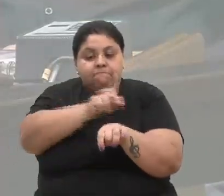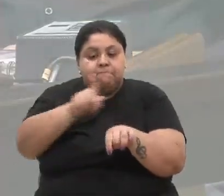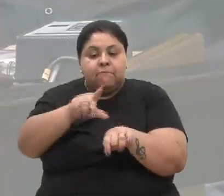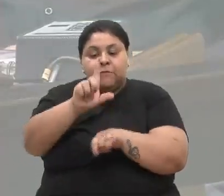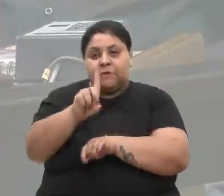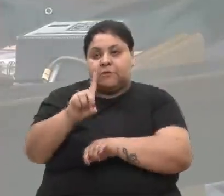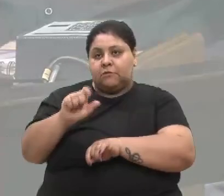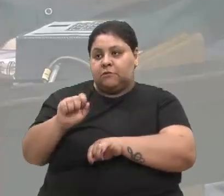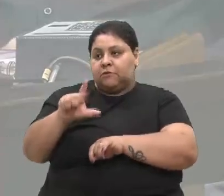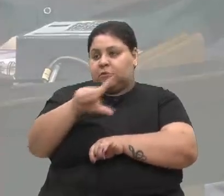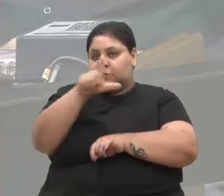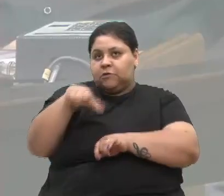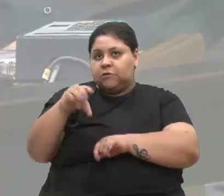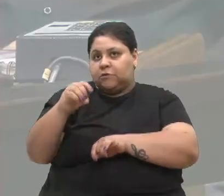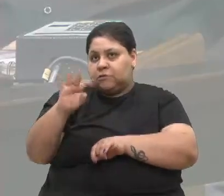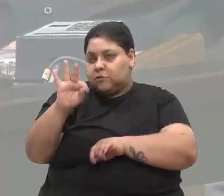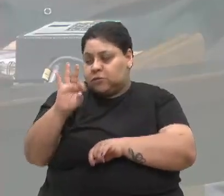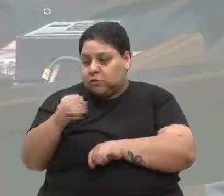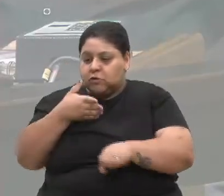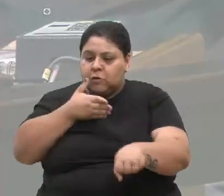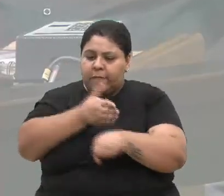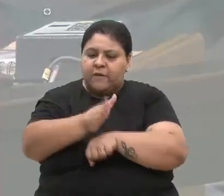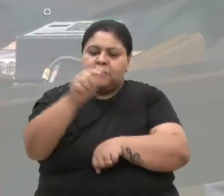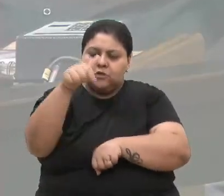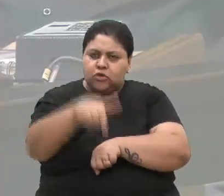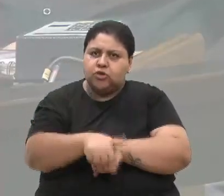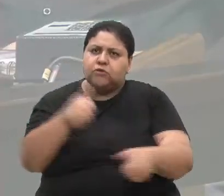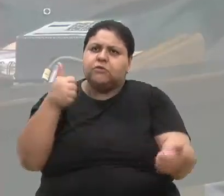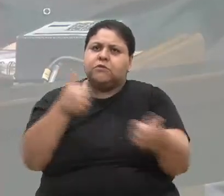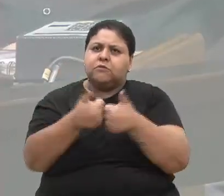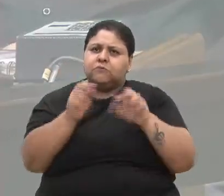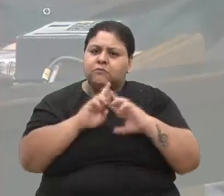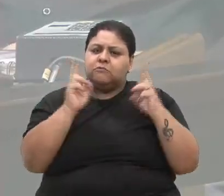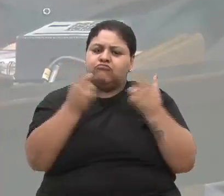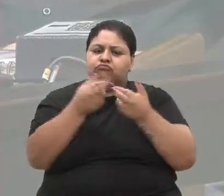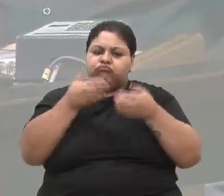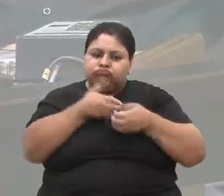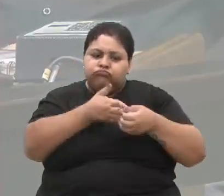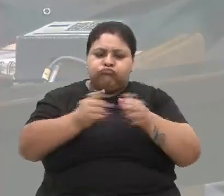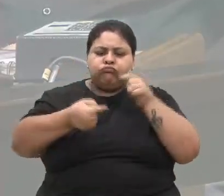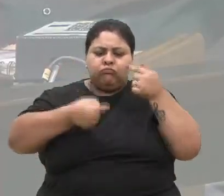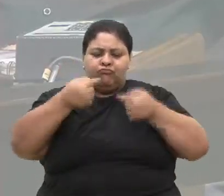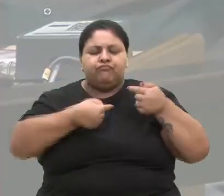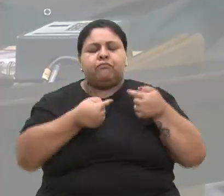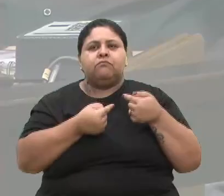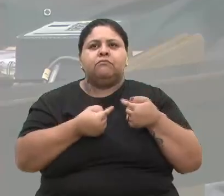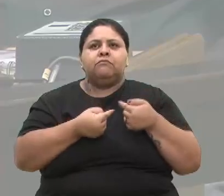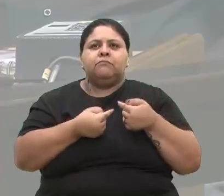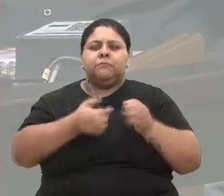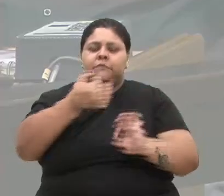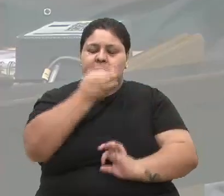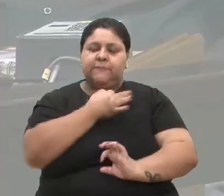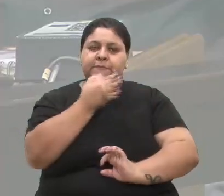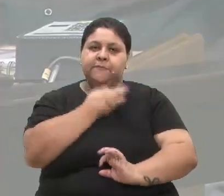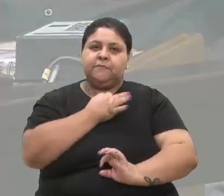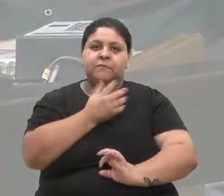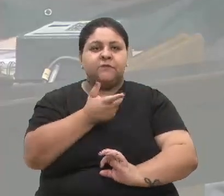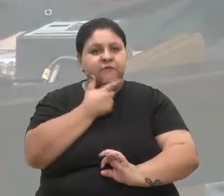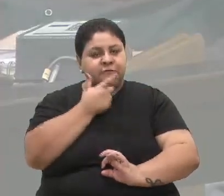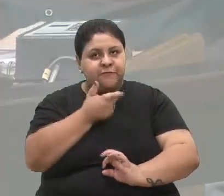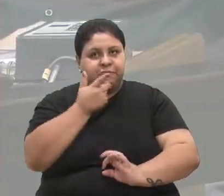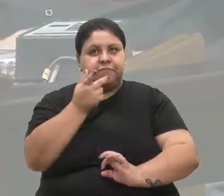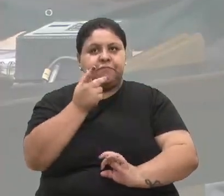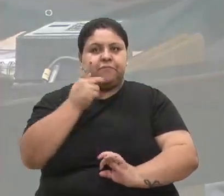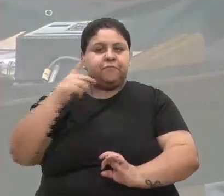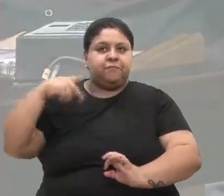Dalzotto, que participa conosco aqui sempre das nossas sessões, acompanhando os debates de Caxias do Sul, e dizer, vereador